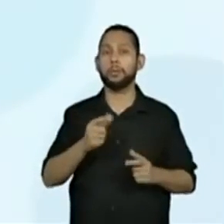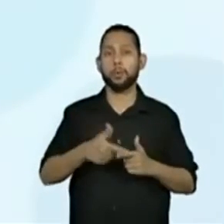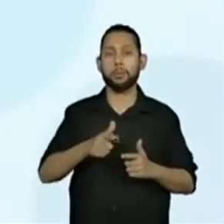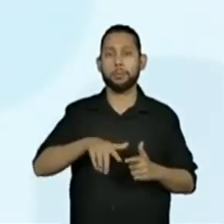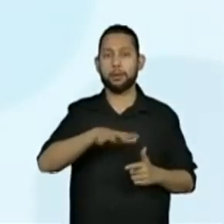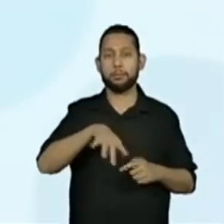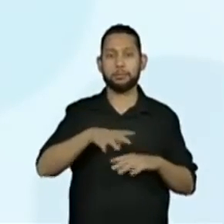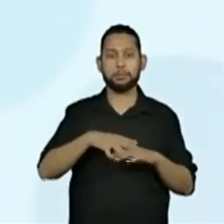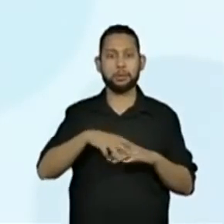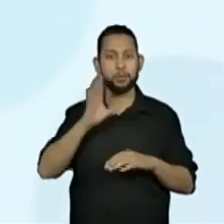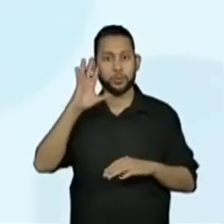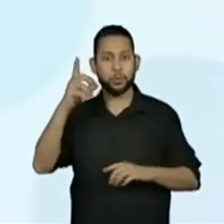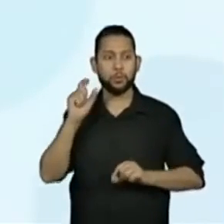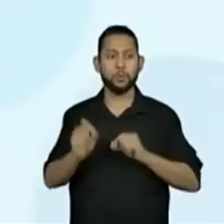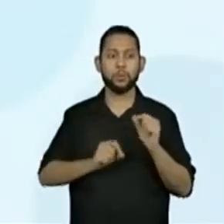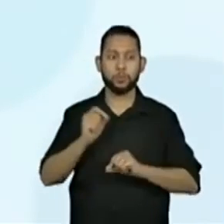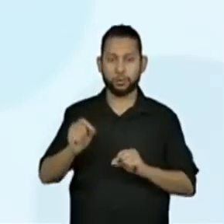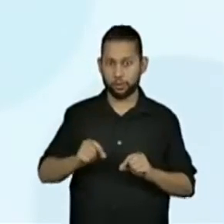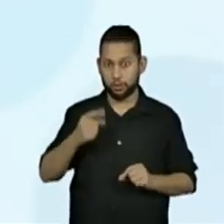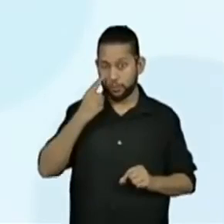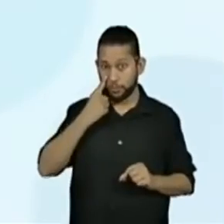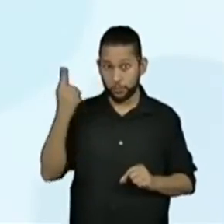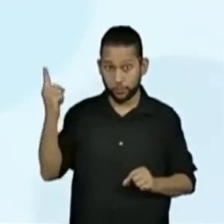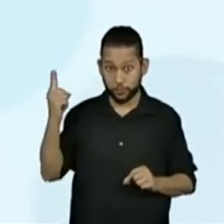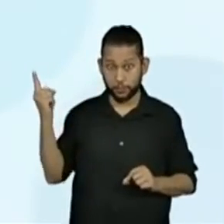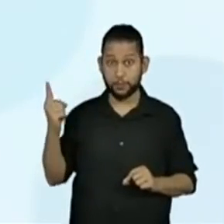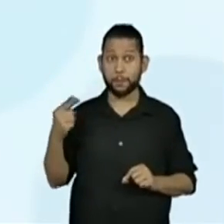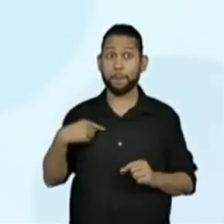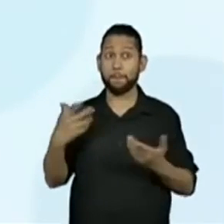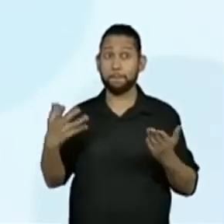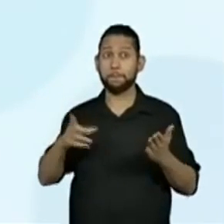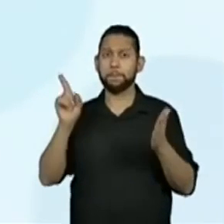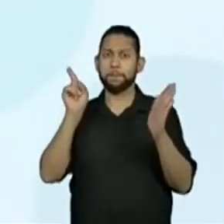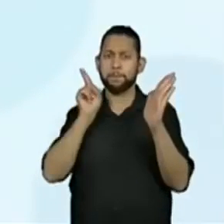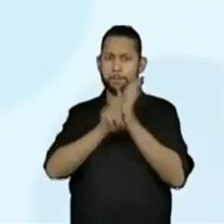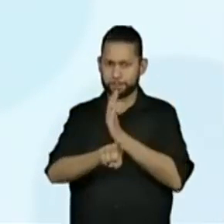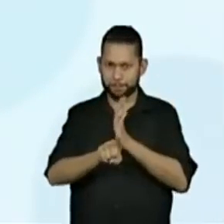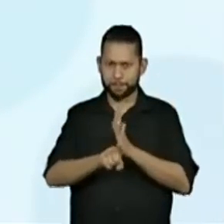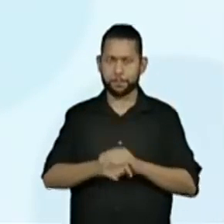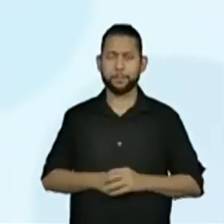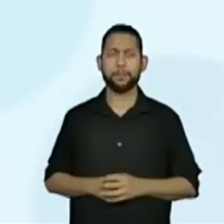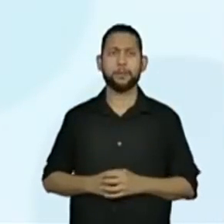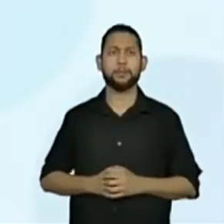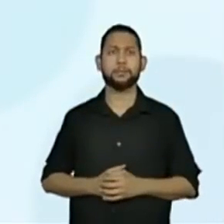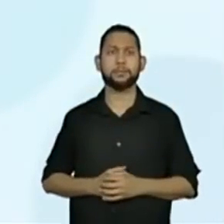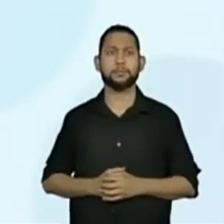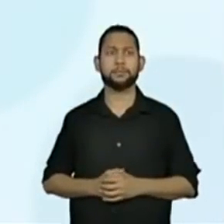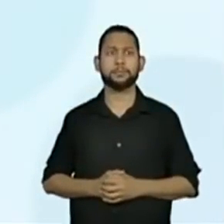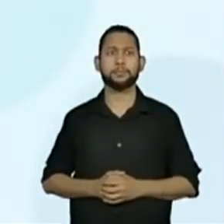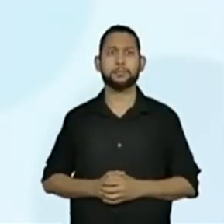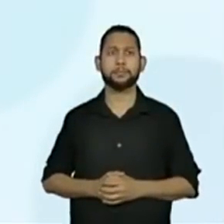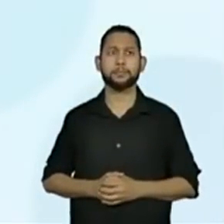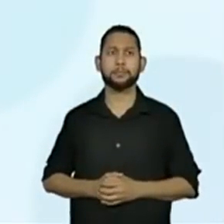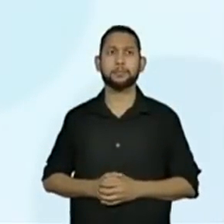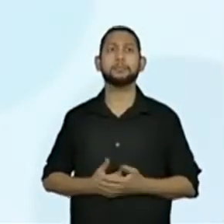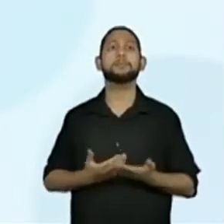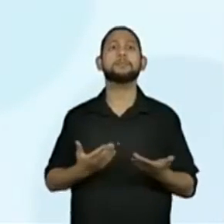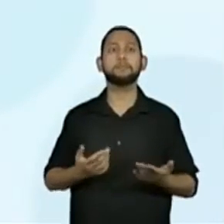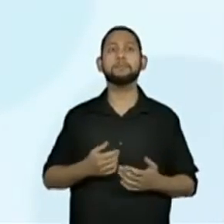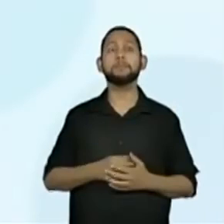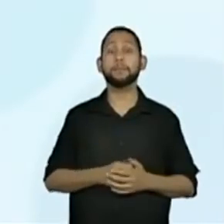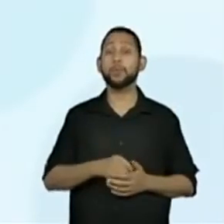vamos ficar de olho aqui é na pergunta que vai vir no problema o